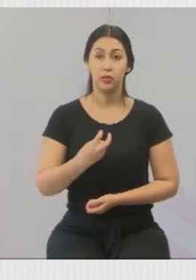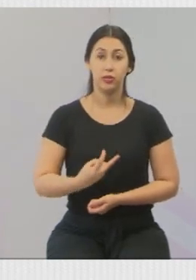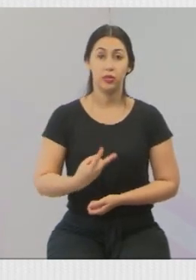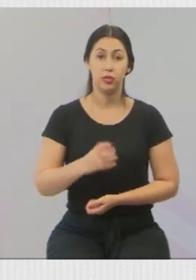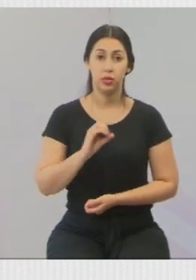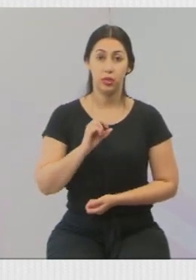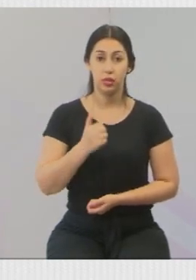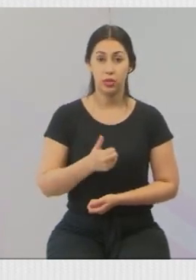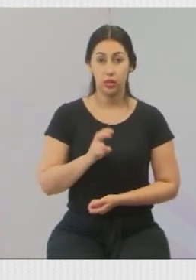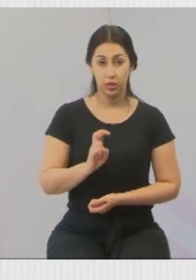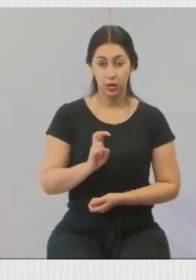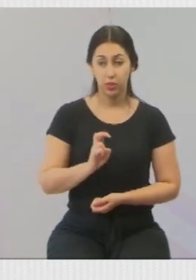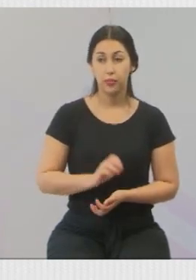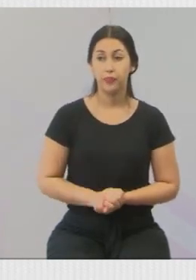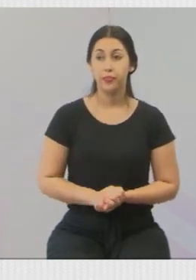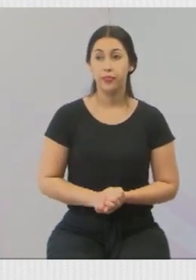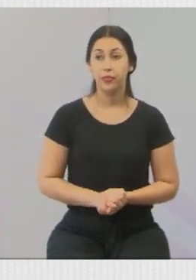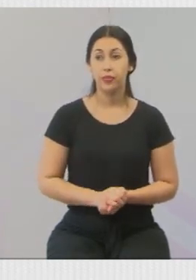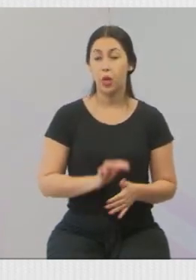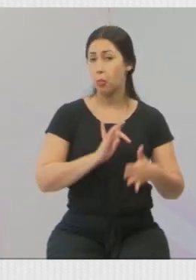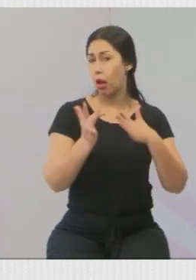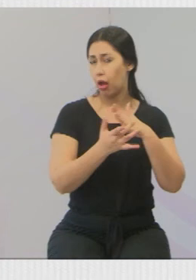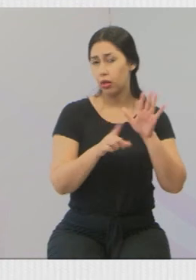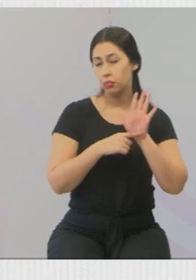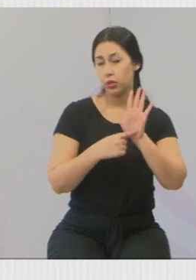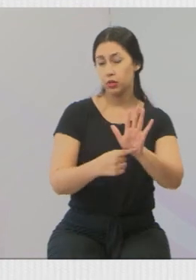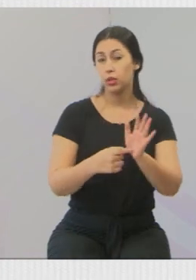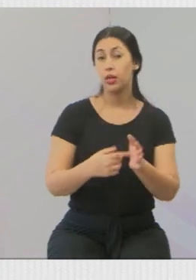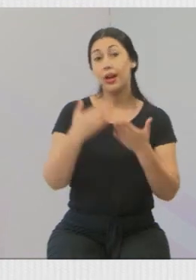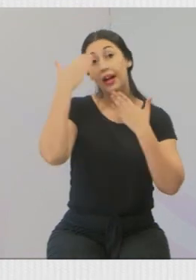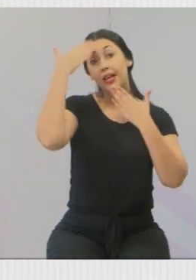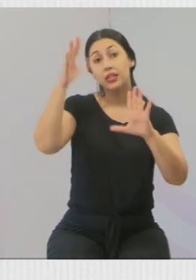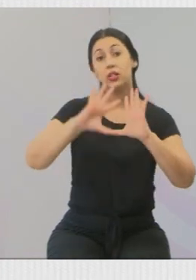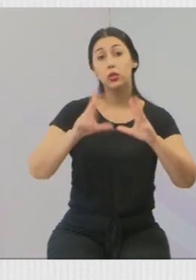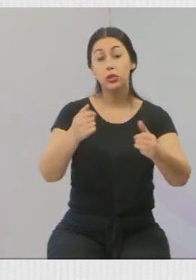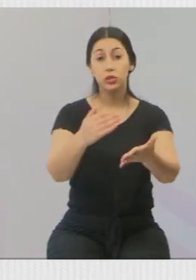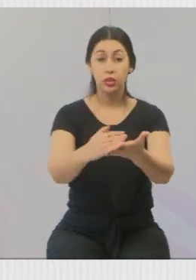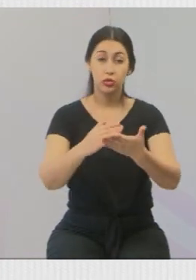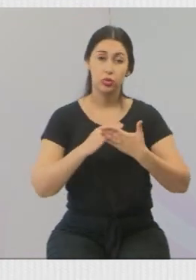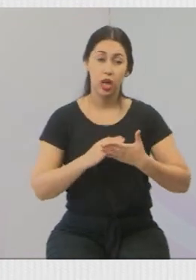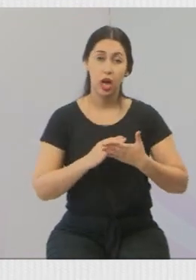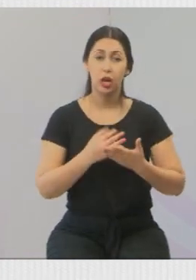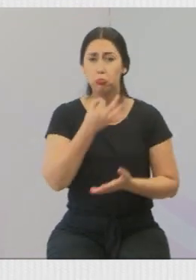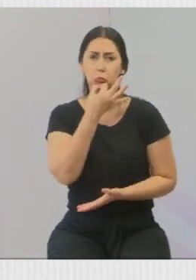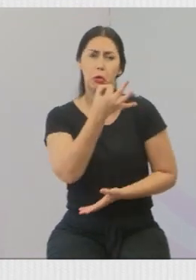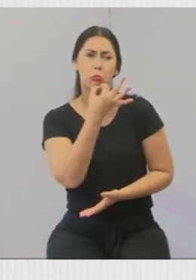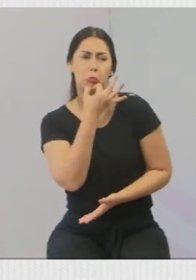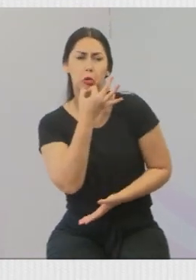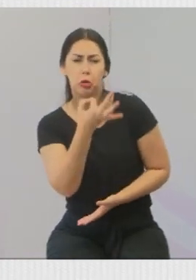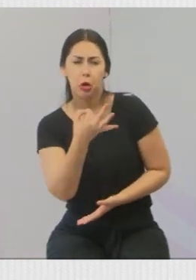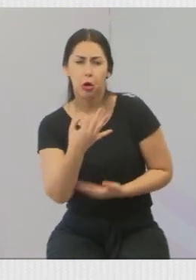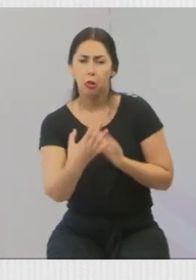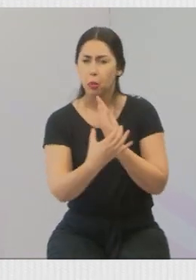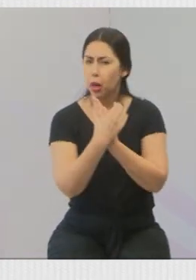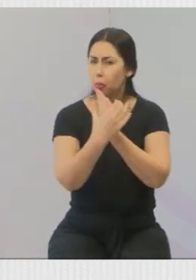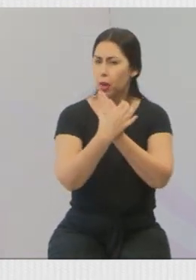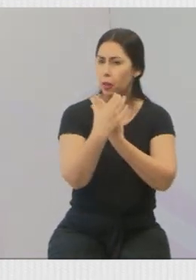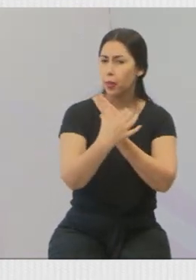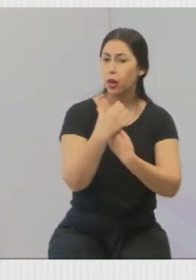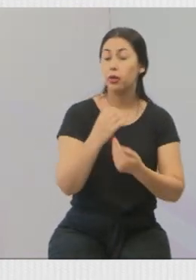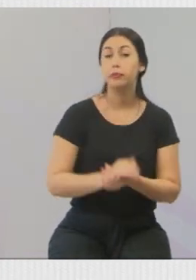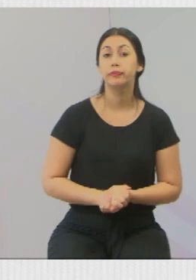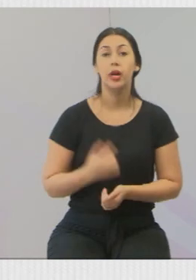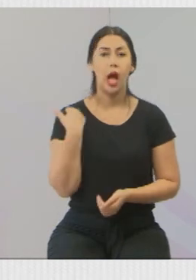3955-2205, nossas páginas sociais. Quero agradecer a todos que têm colaborado com o nosso mandato, com críticas, com sugestões,